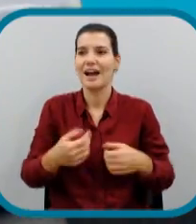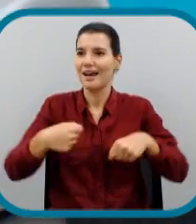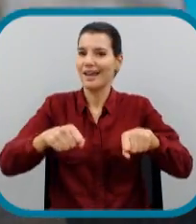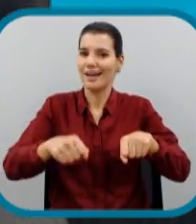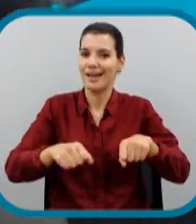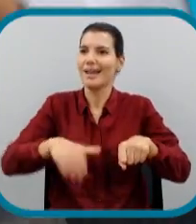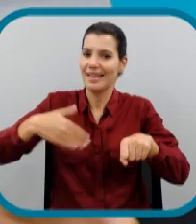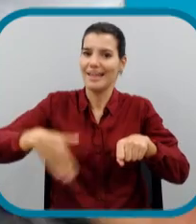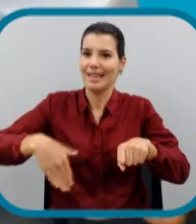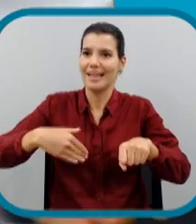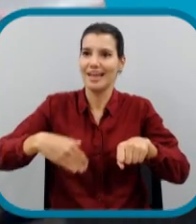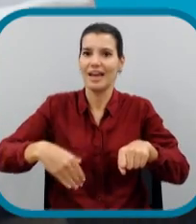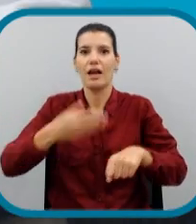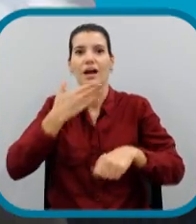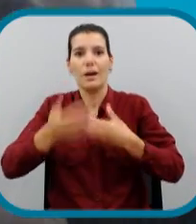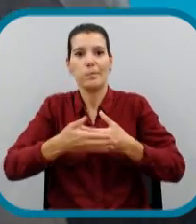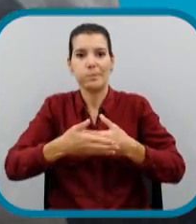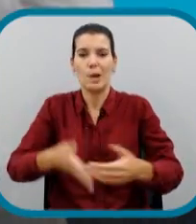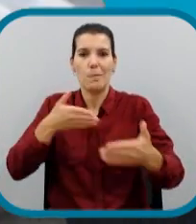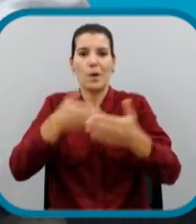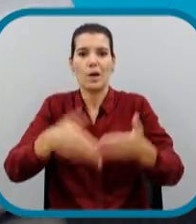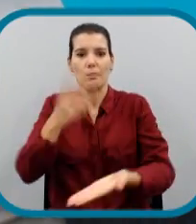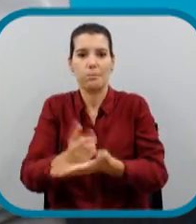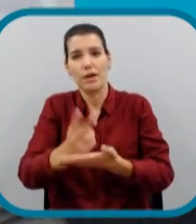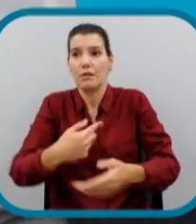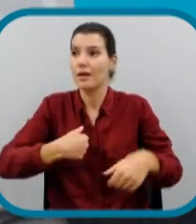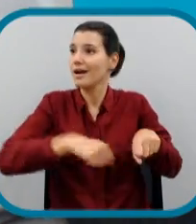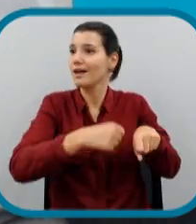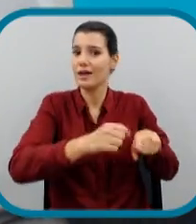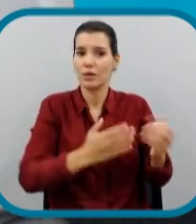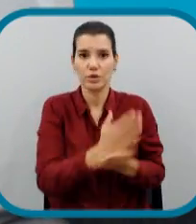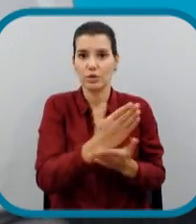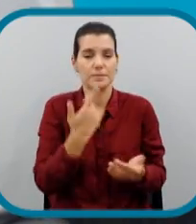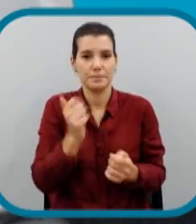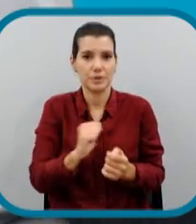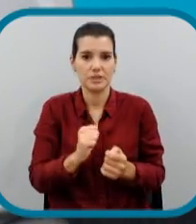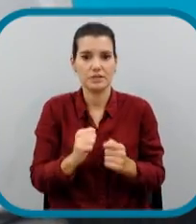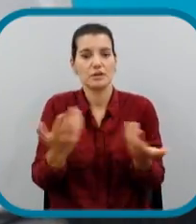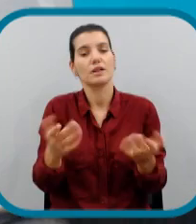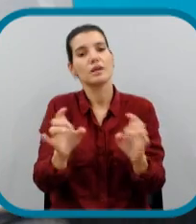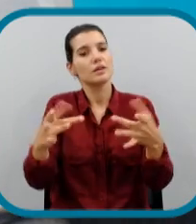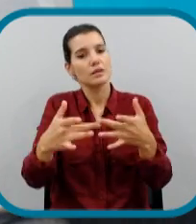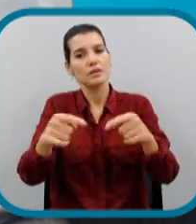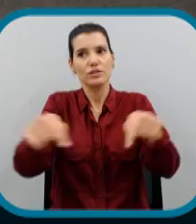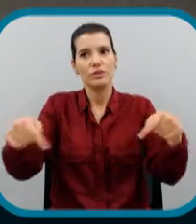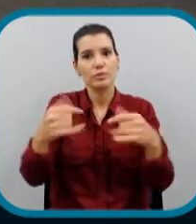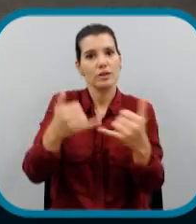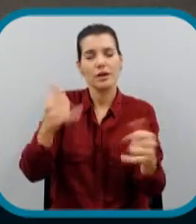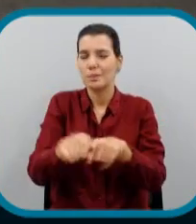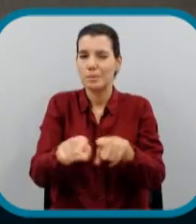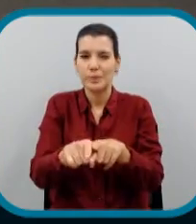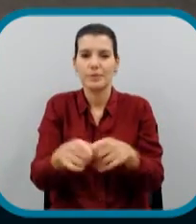correr e bater no velhote, ele vai para o chão e ele continua. Portanto, aqui no espaço virtual é a mesma coisa. E acho que o espaço